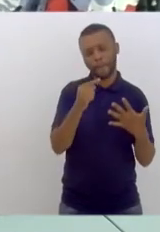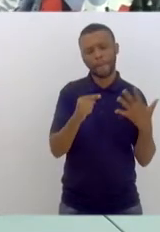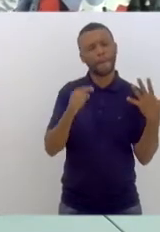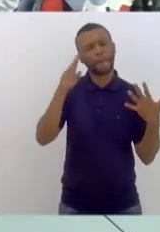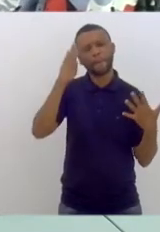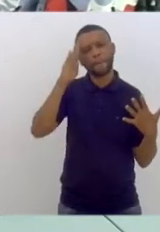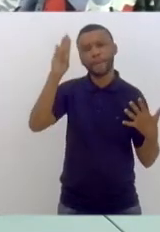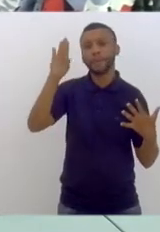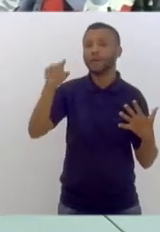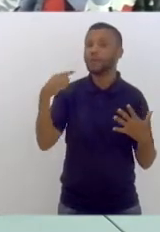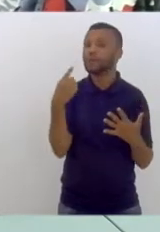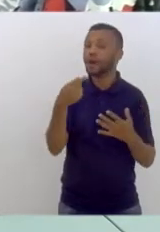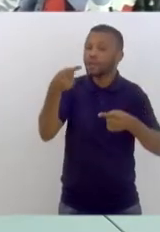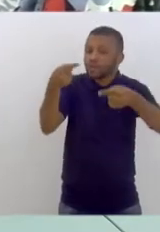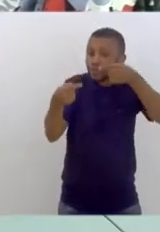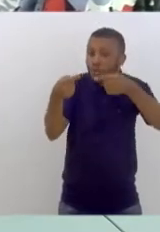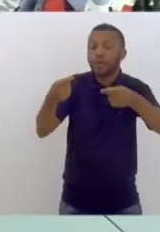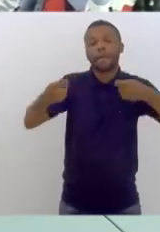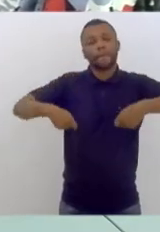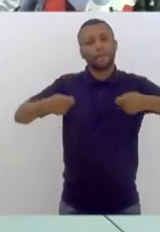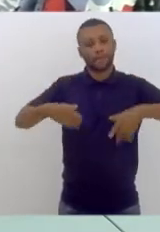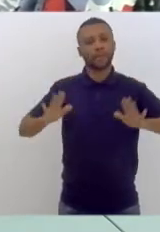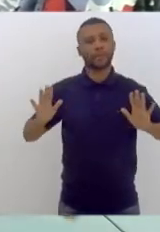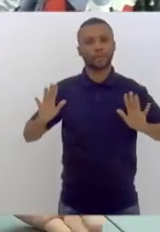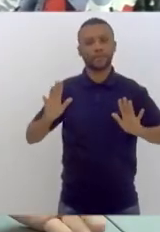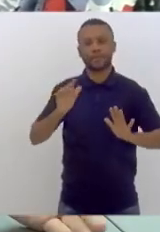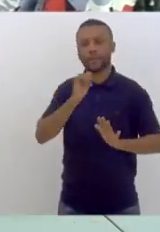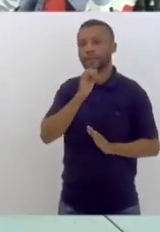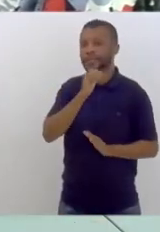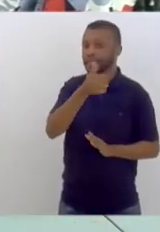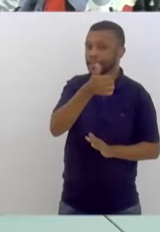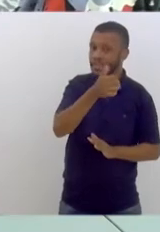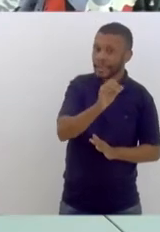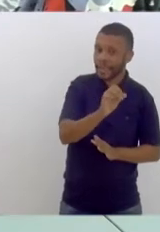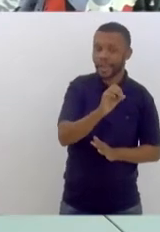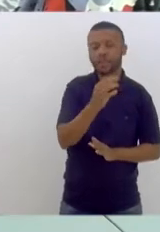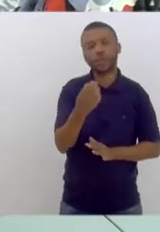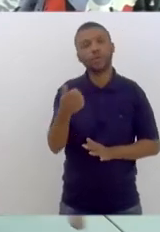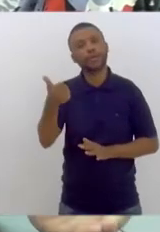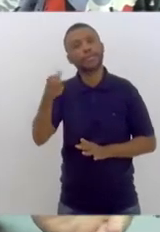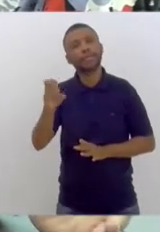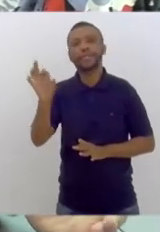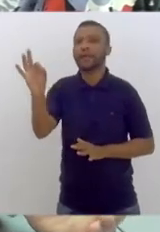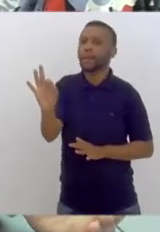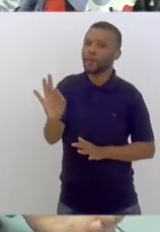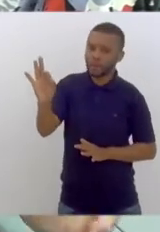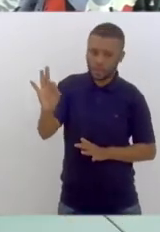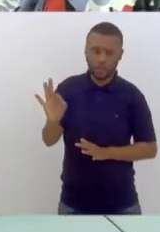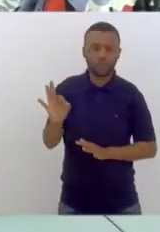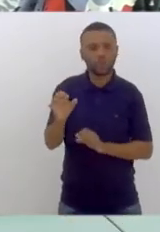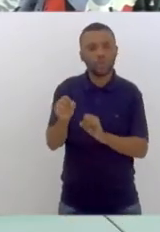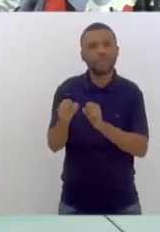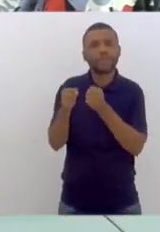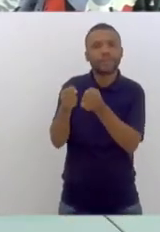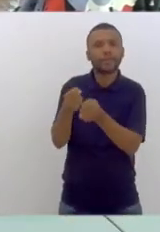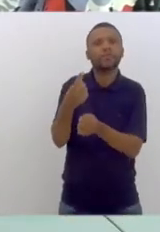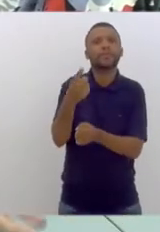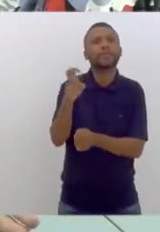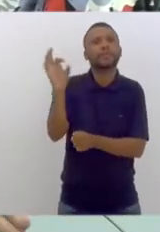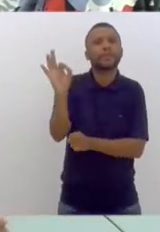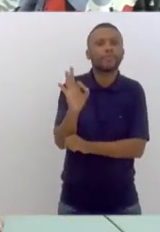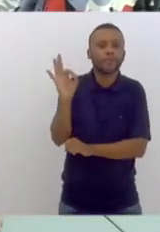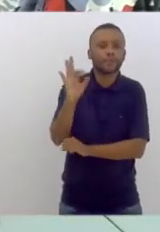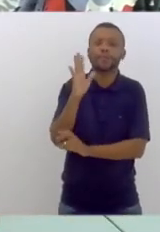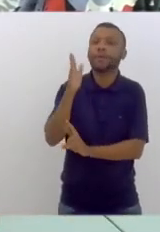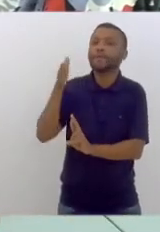aqui é discutir se será 10% a 15% na minha fala. Então, defendendo aqui o 15%, usando como referência os